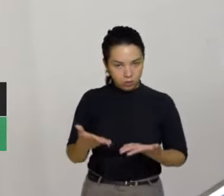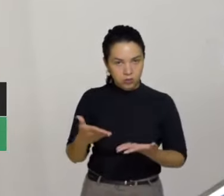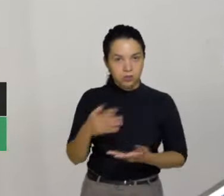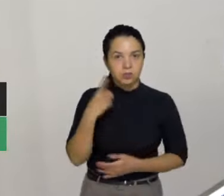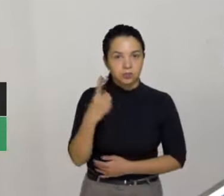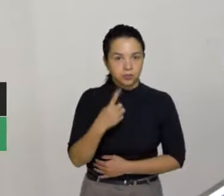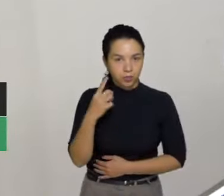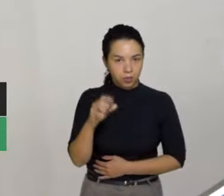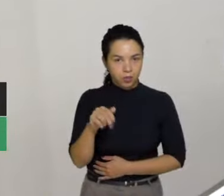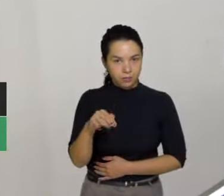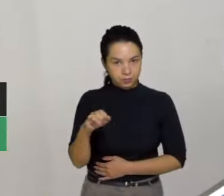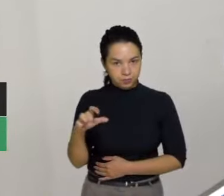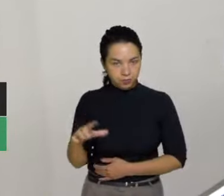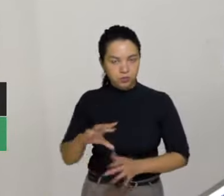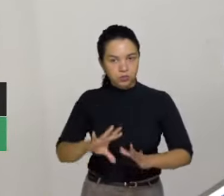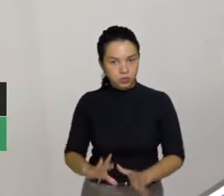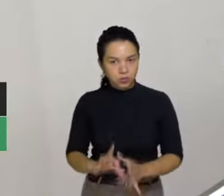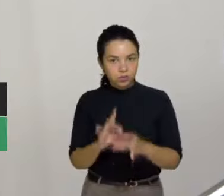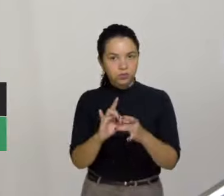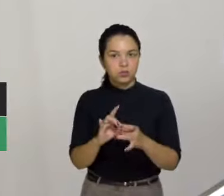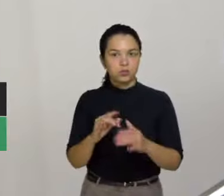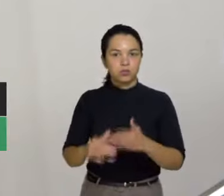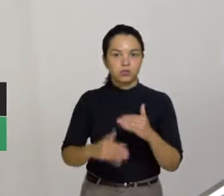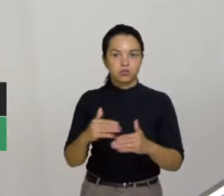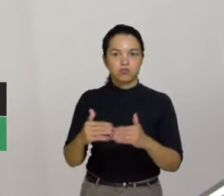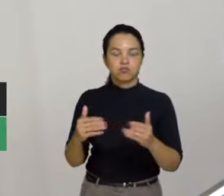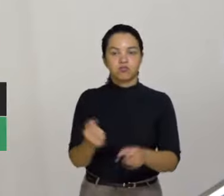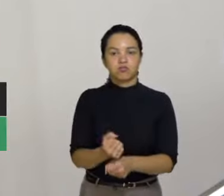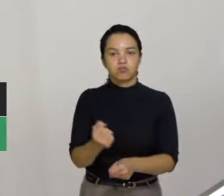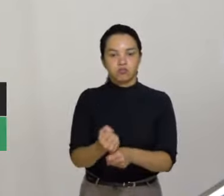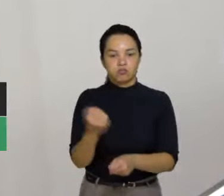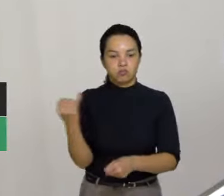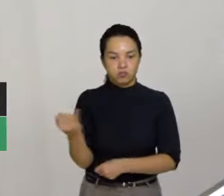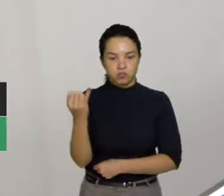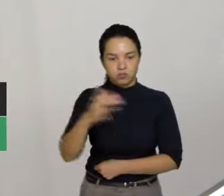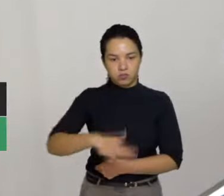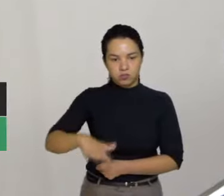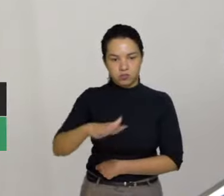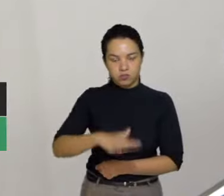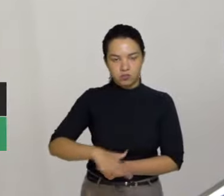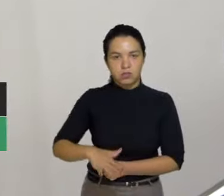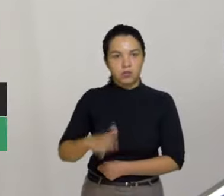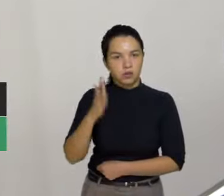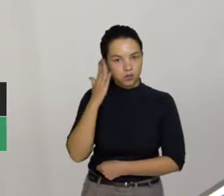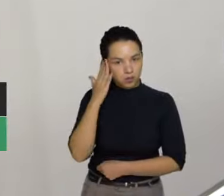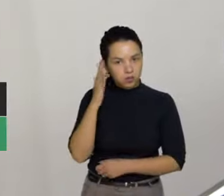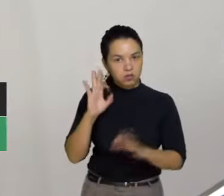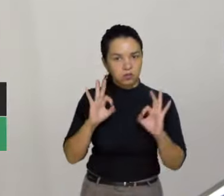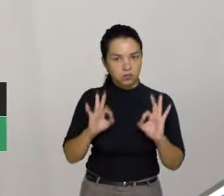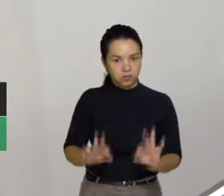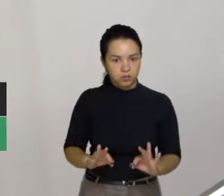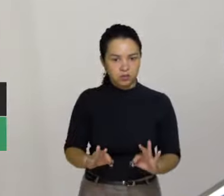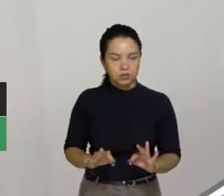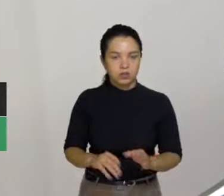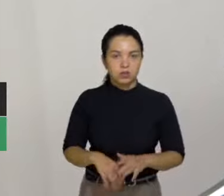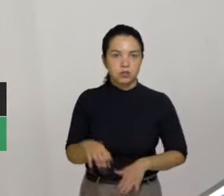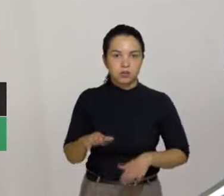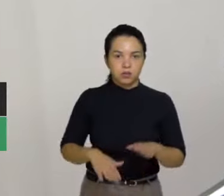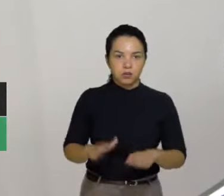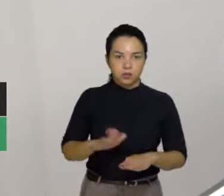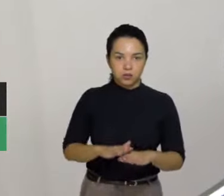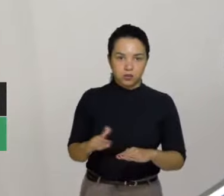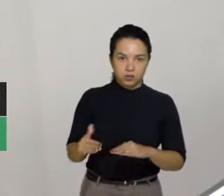junto, para unidos buscarmos essas obras importantes para a nossa região, que tenha certeza de que às vezes uma rótula, deputado